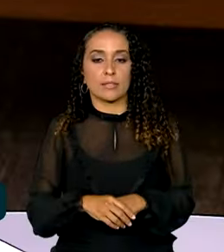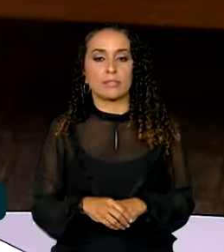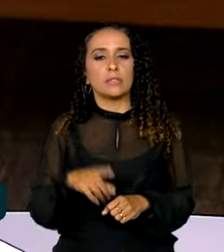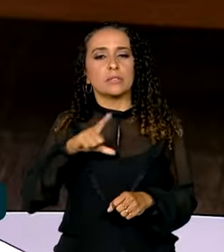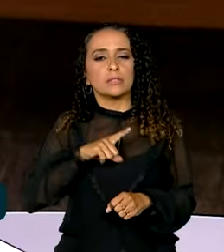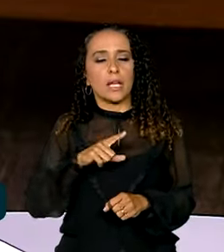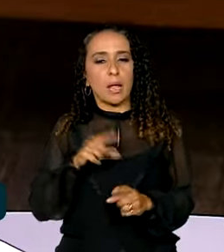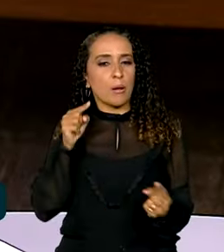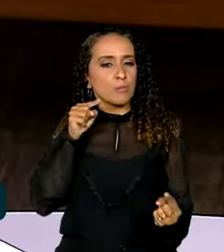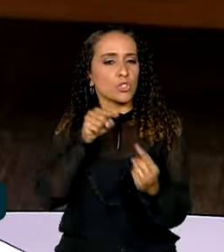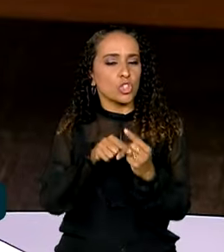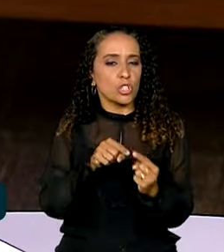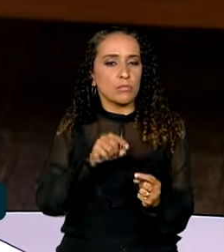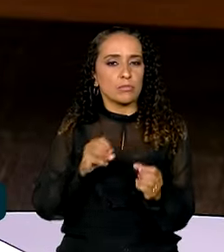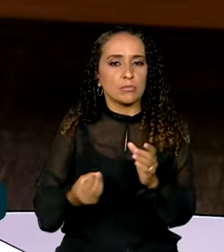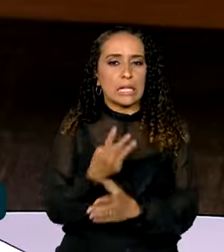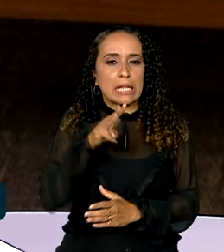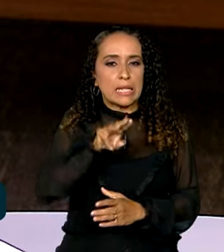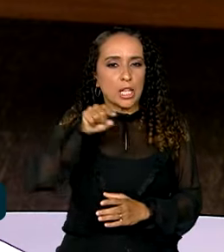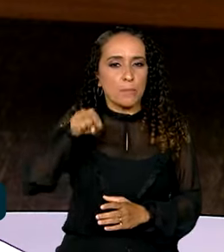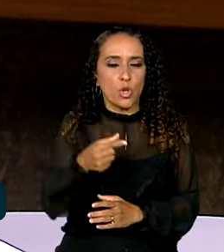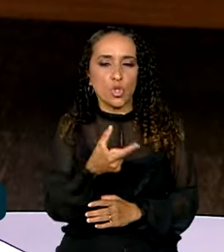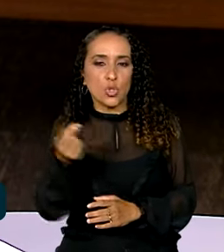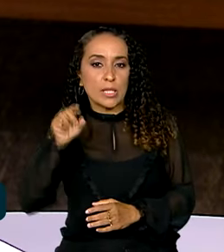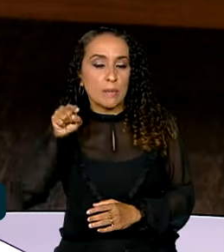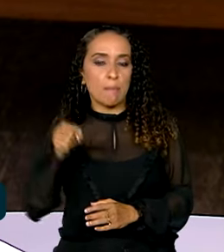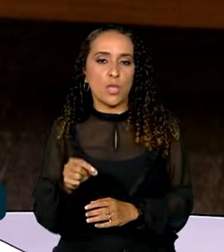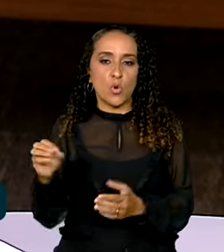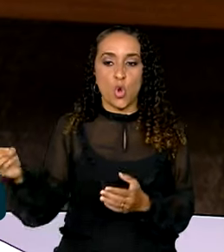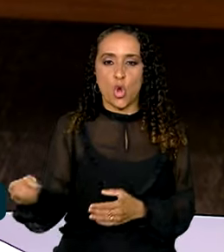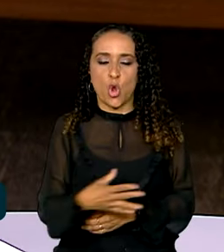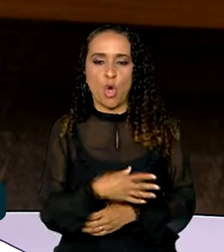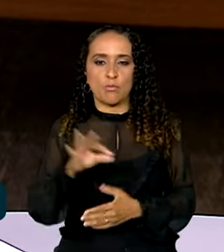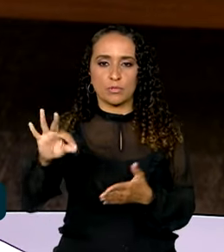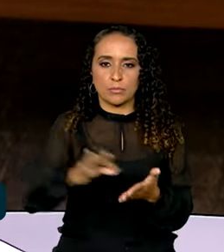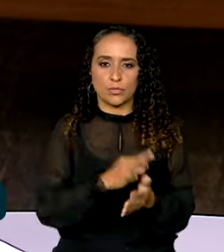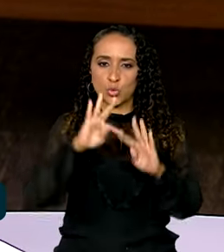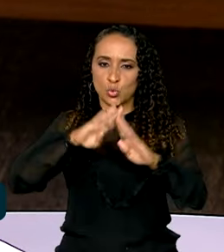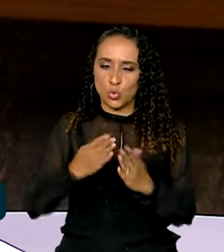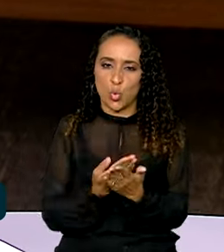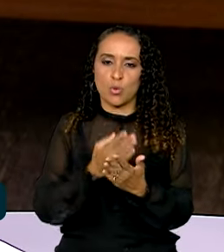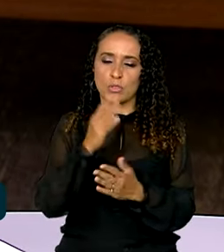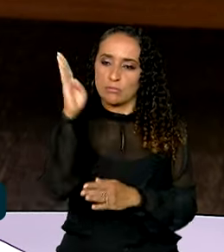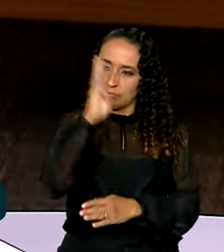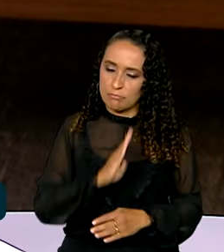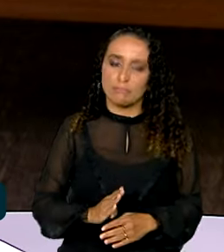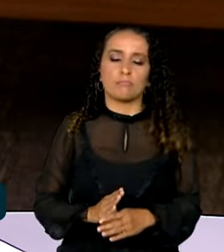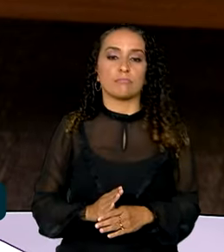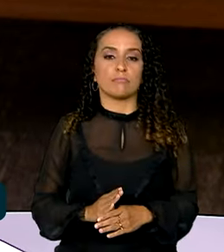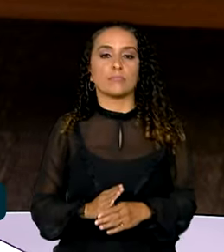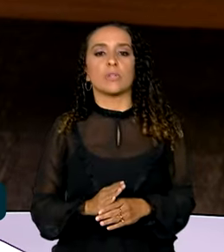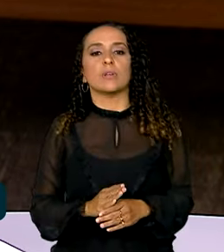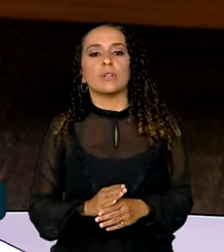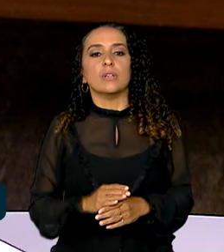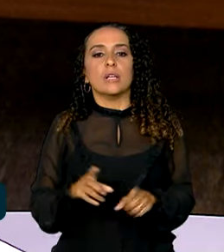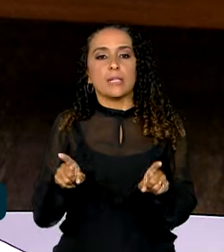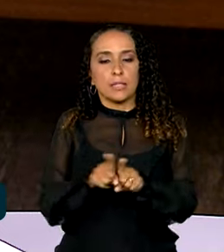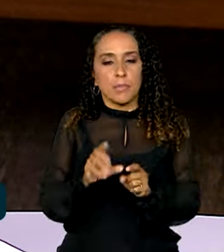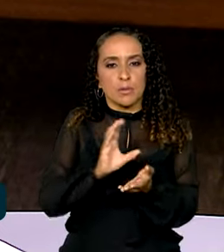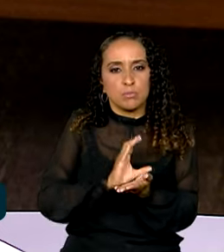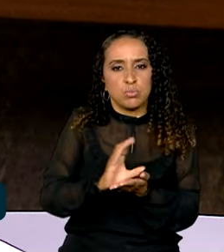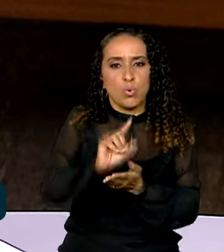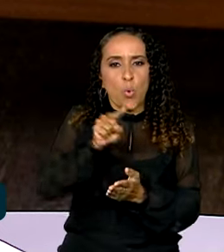temos uma meta de criar 3 milhões e 200 mil novas matrículas em todas as escolas públicas brasileiras. Então, nós repassamos quase